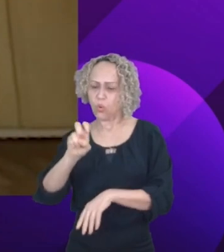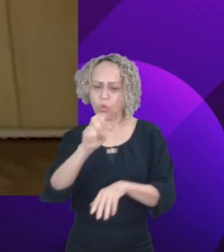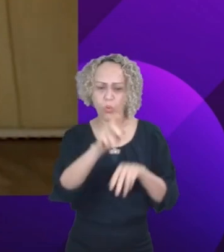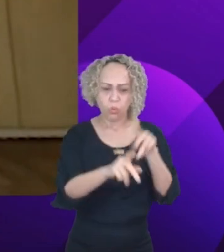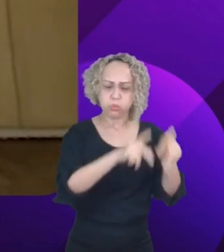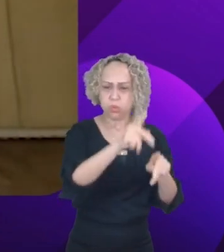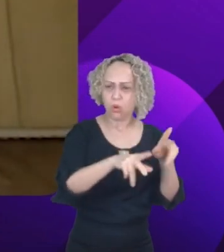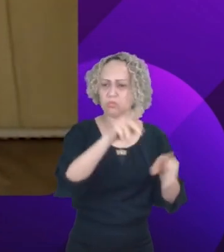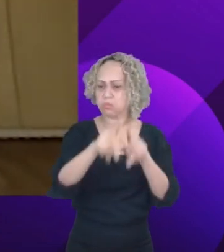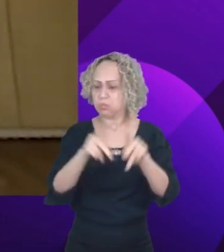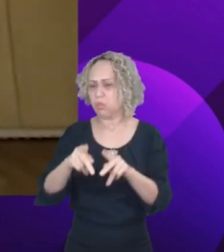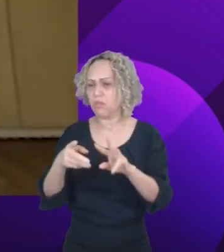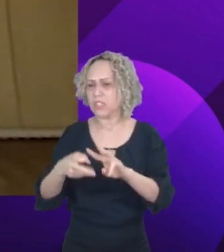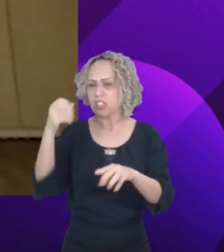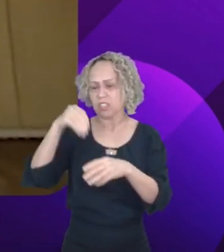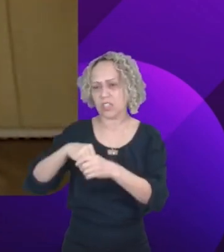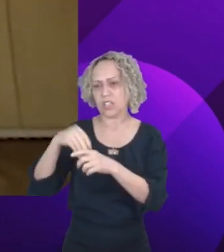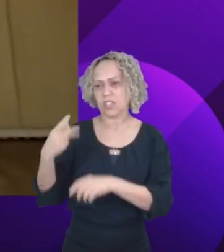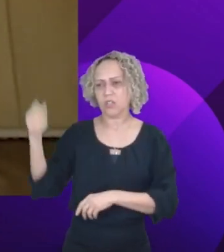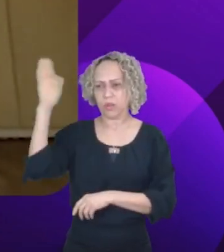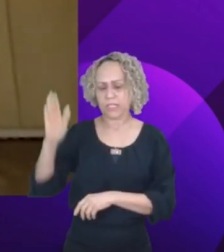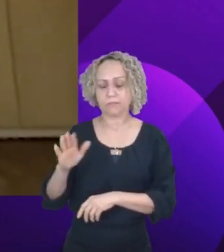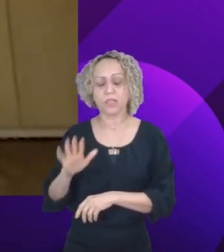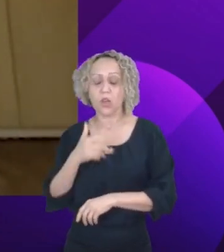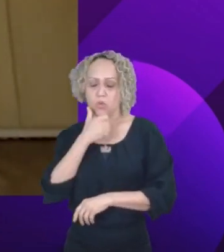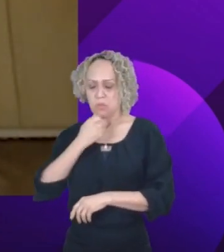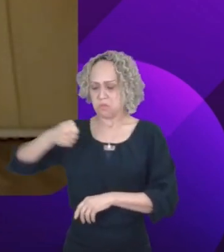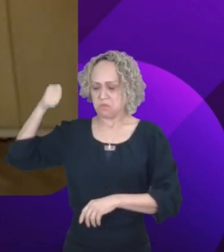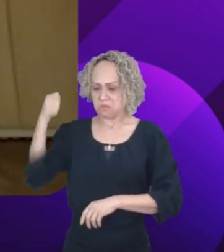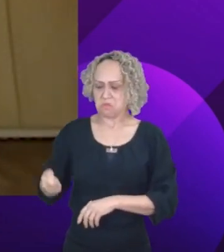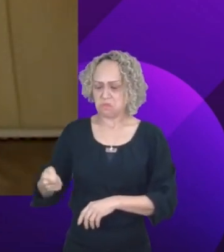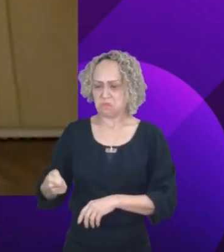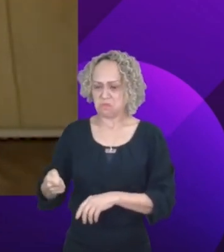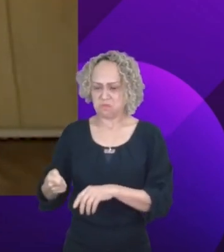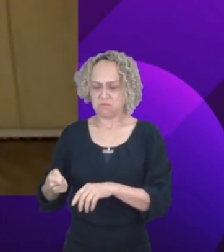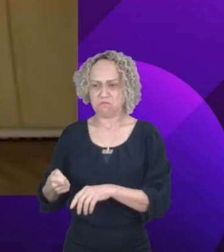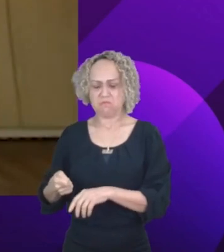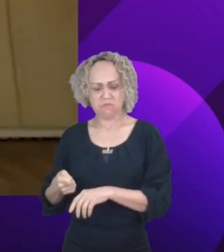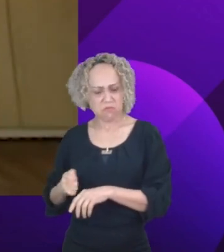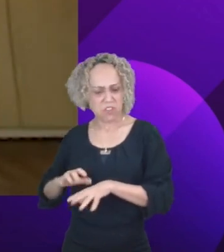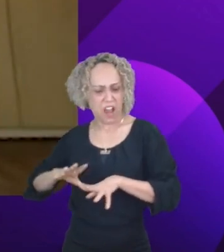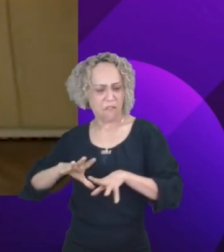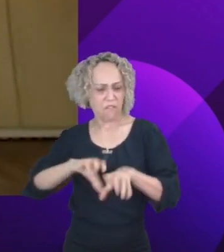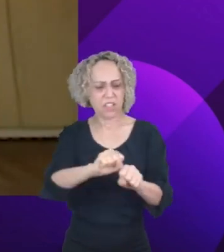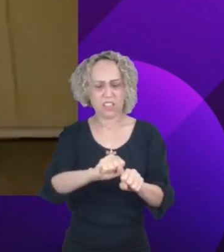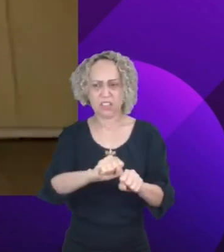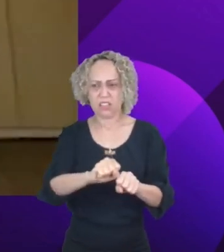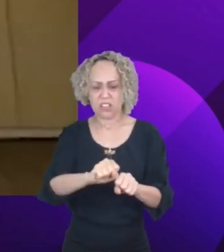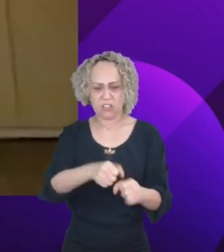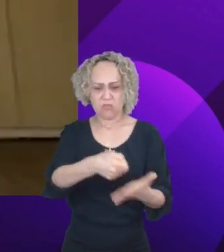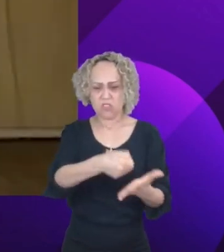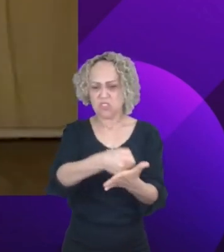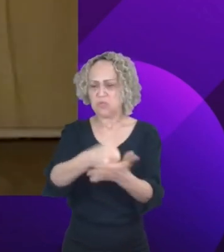e o patriarcado ele foi se ajustando, né, de maneira violenta a esses territórios e, portanto, impondo uma